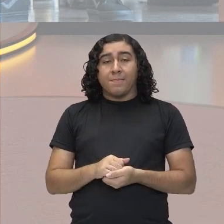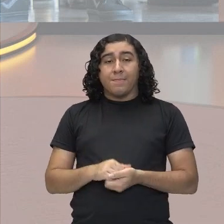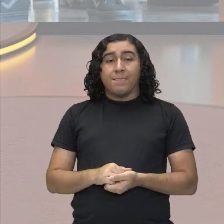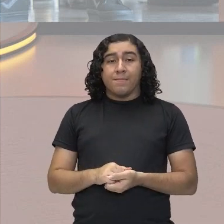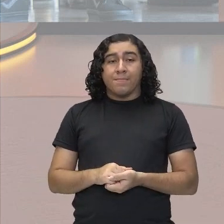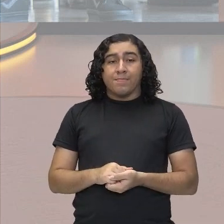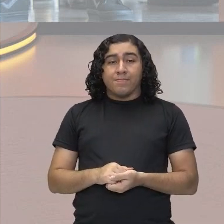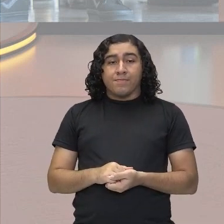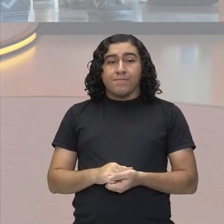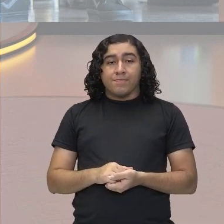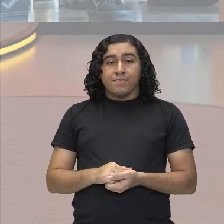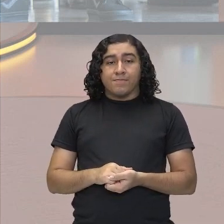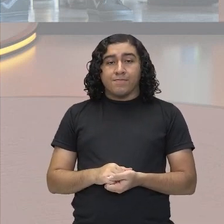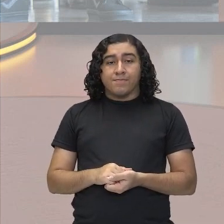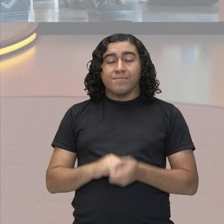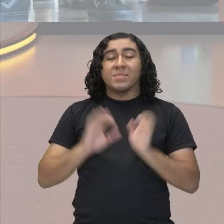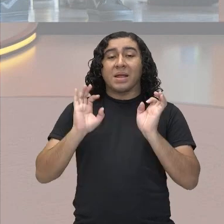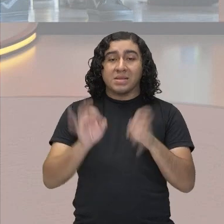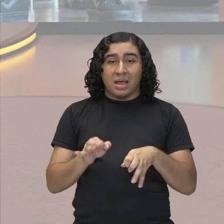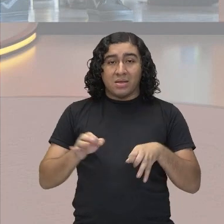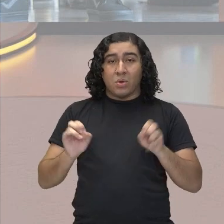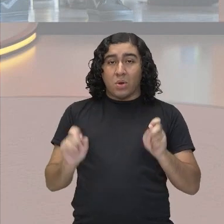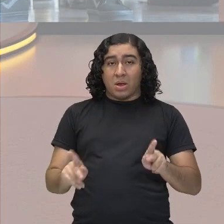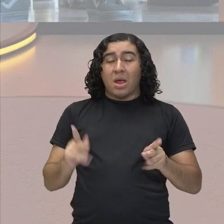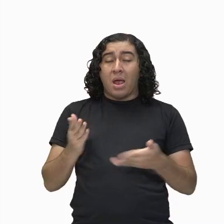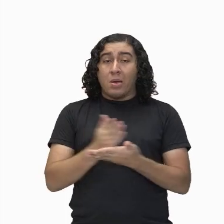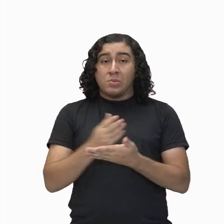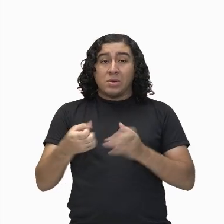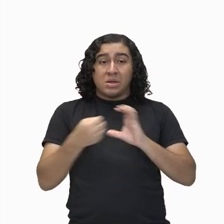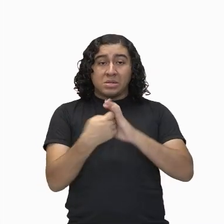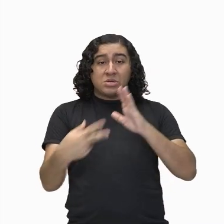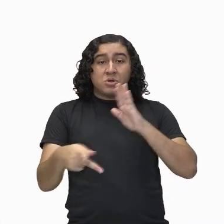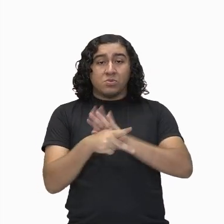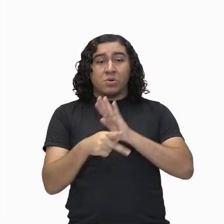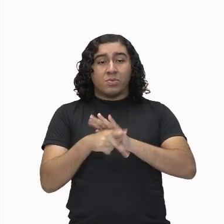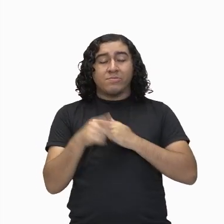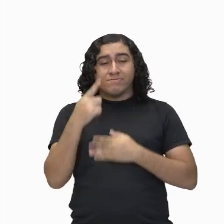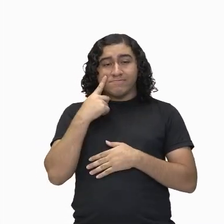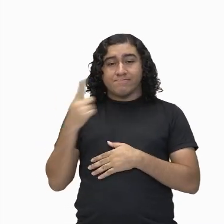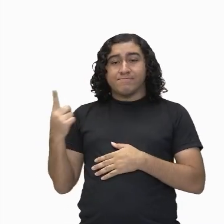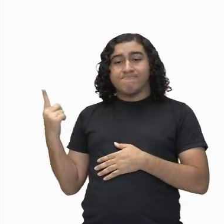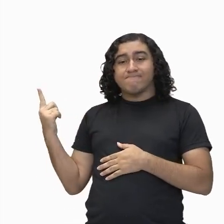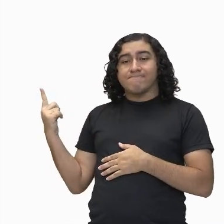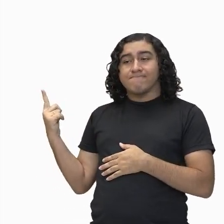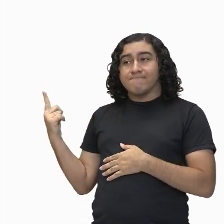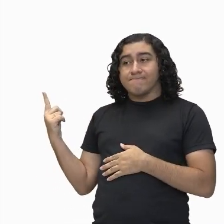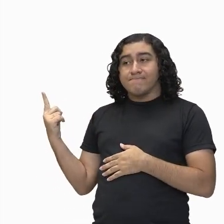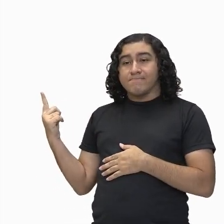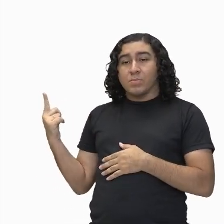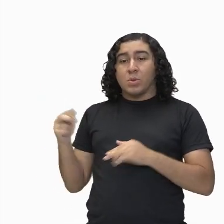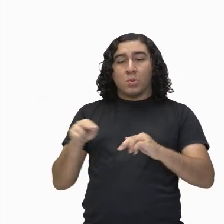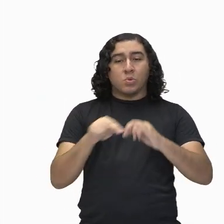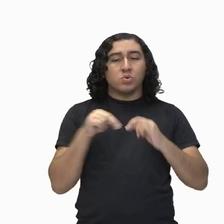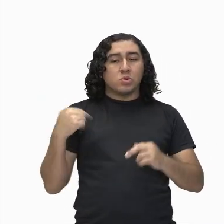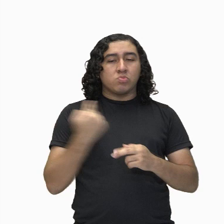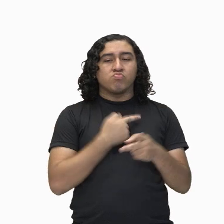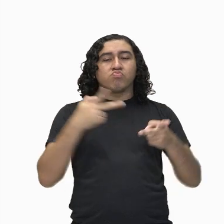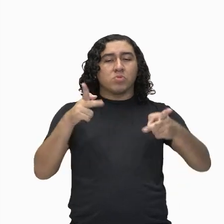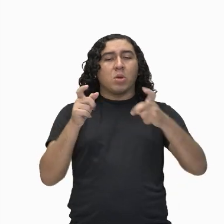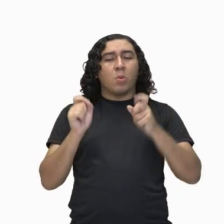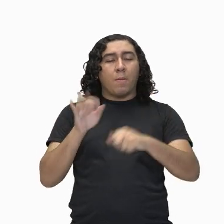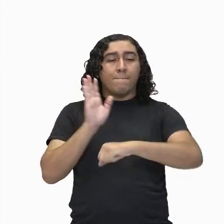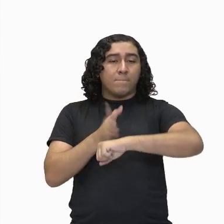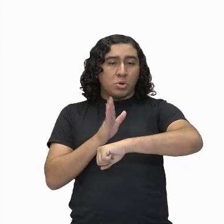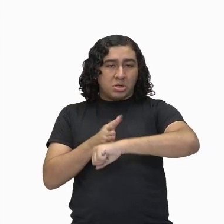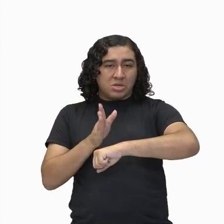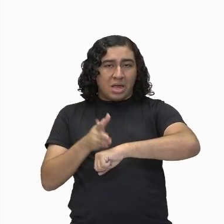bom? Perfeito? Então, algumas características aí. Por causa disso, a gente percebe o quê? A modernidade